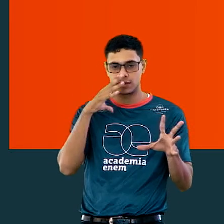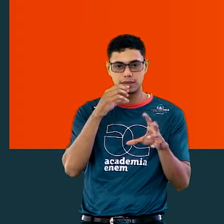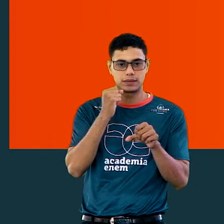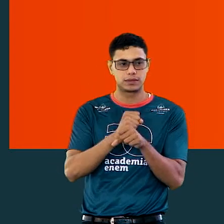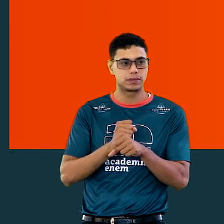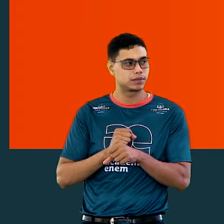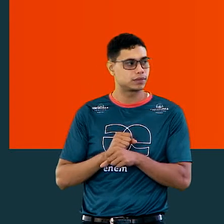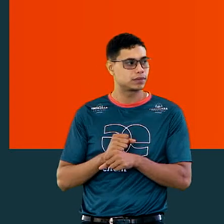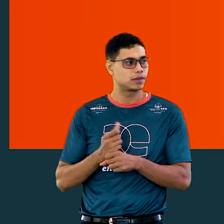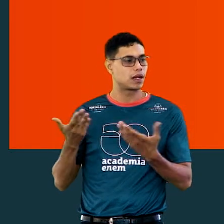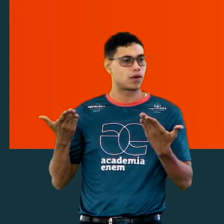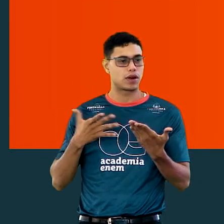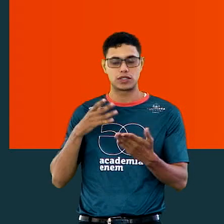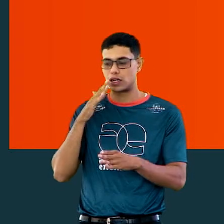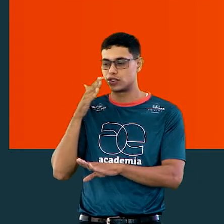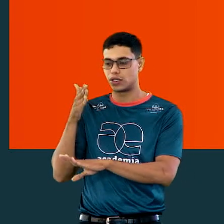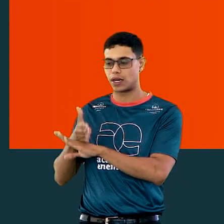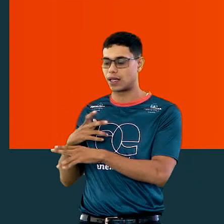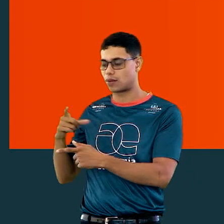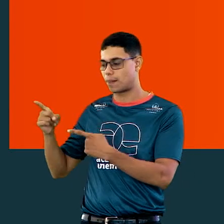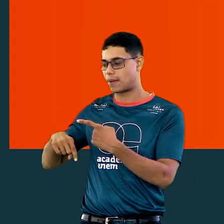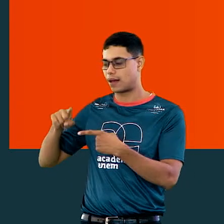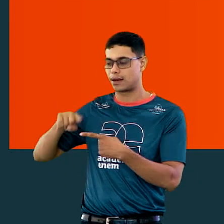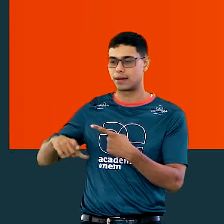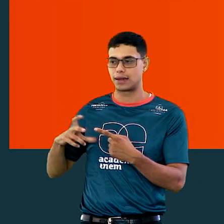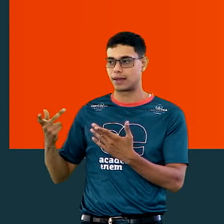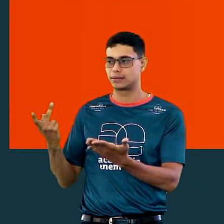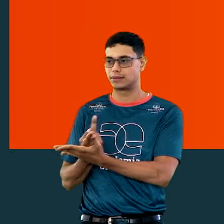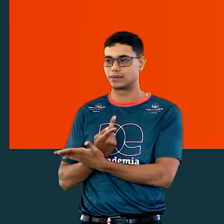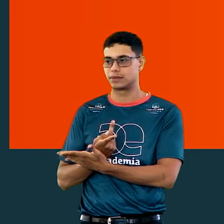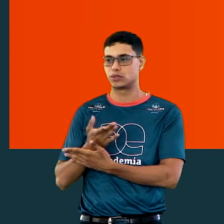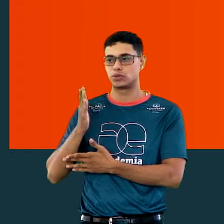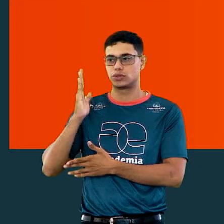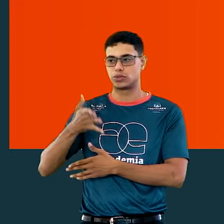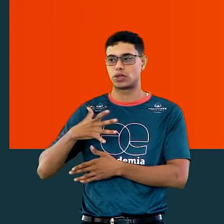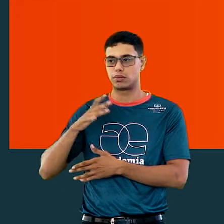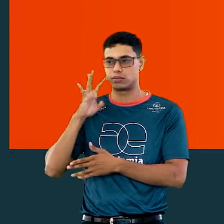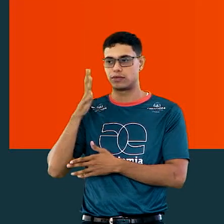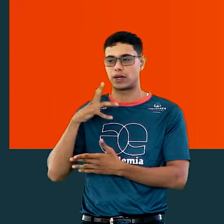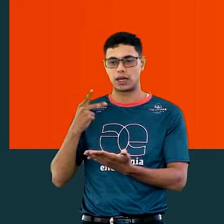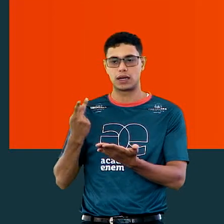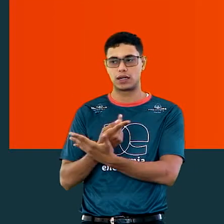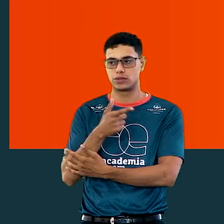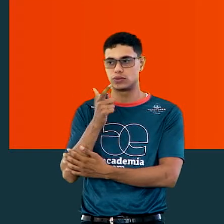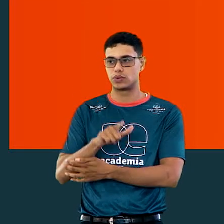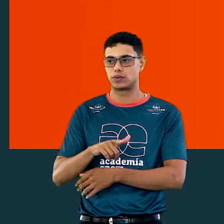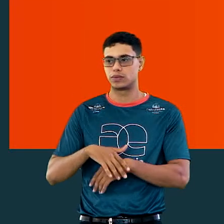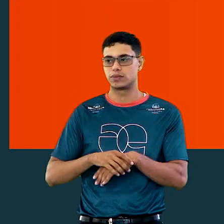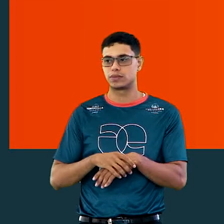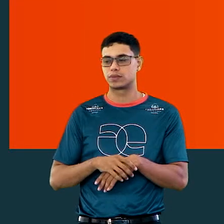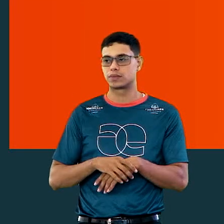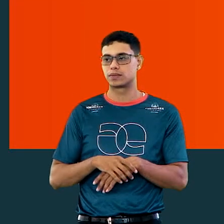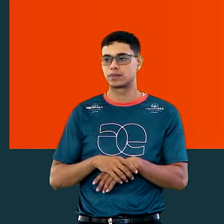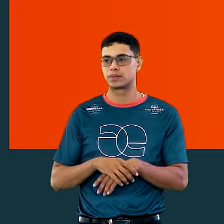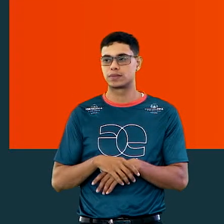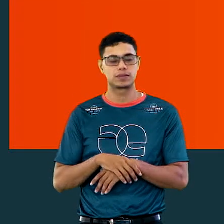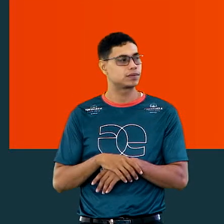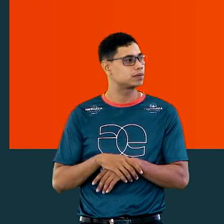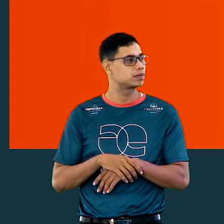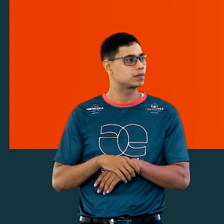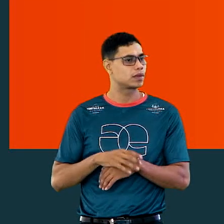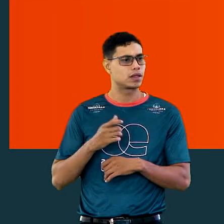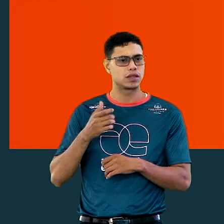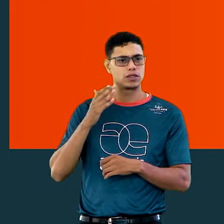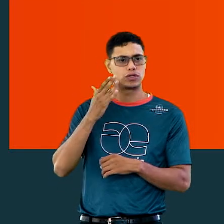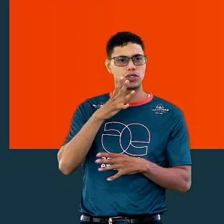vem você marcar o item errado de novo. Já fez tudo. E vai errar de novo nos cálculos? Vai errar no... Não, perdão. Já